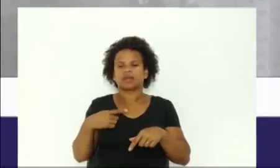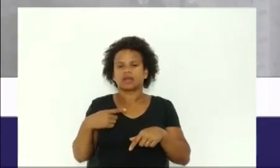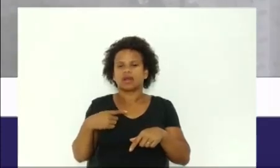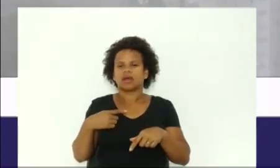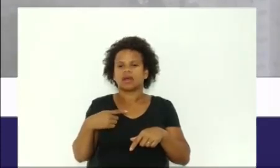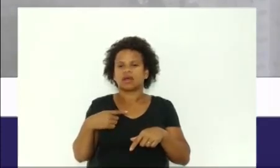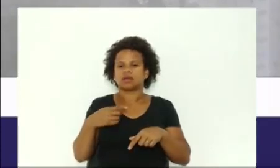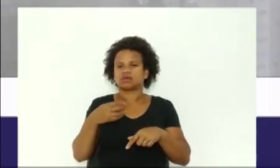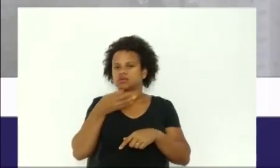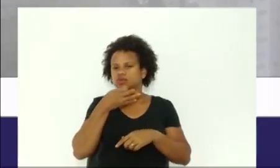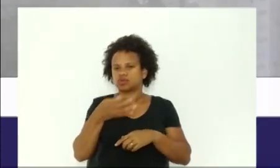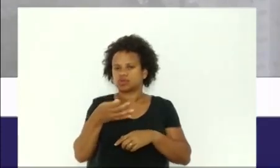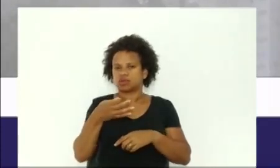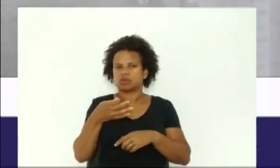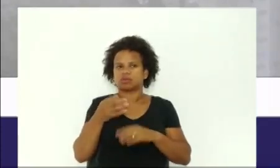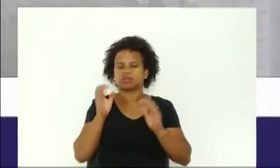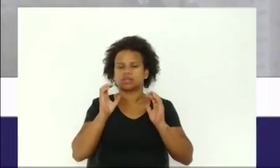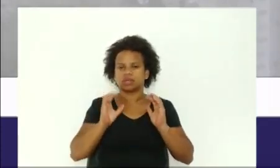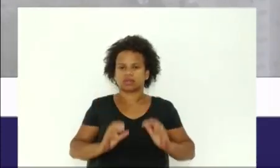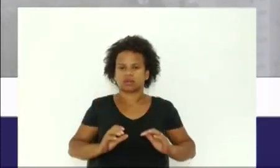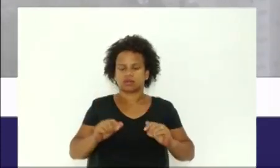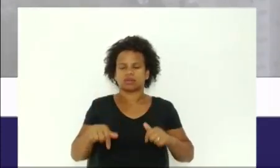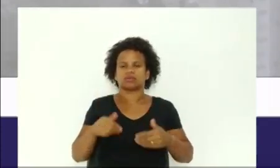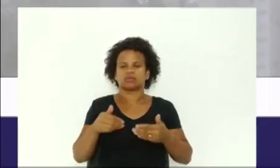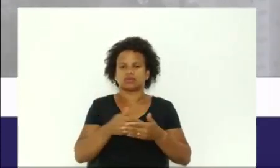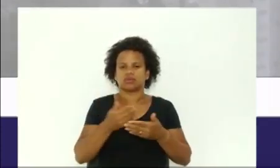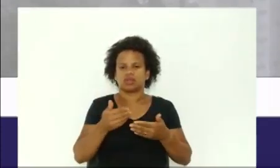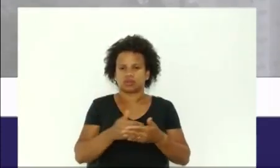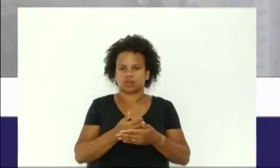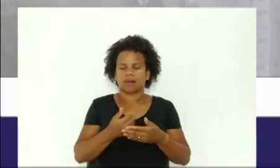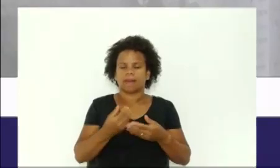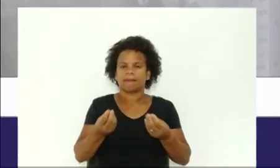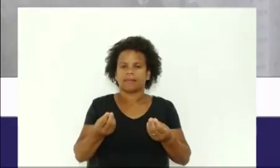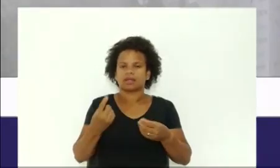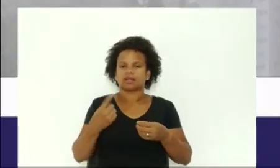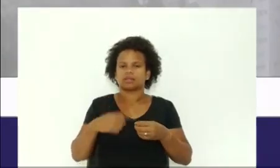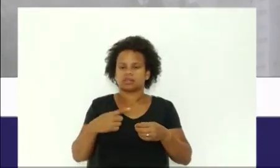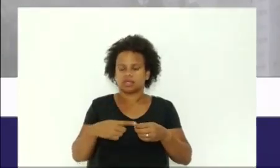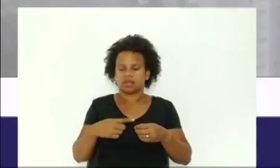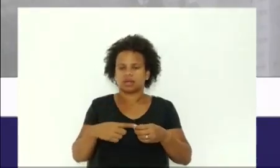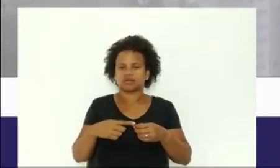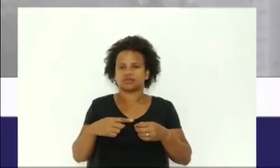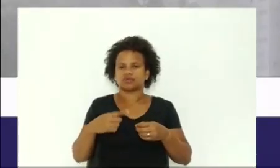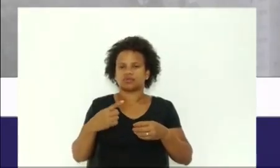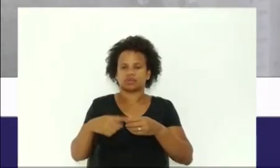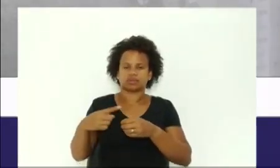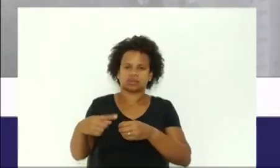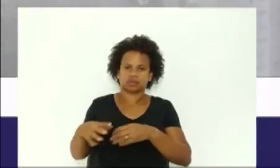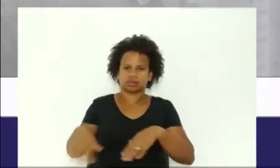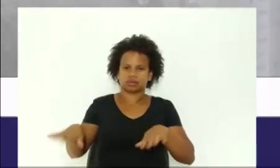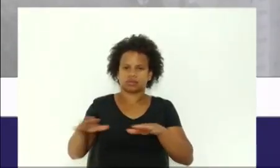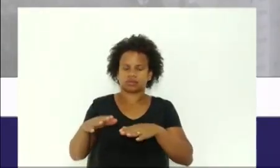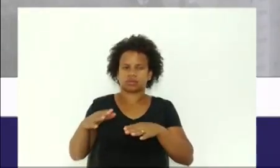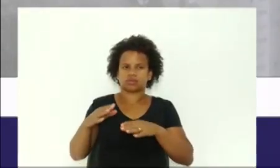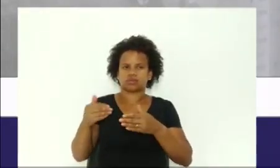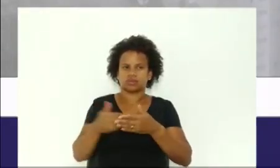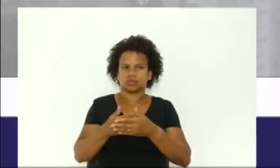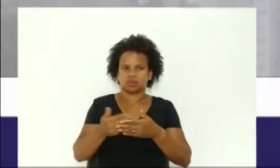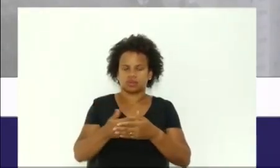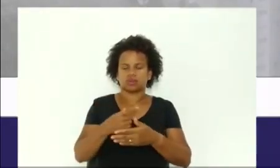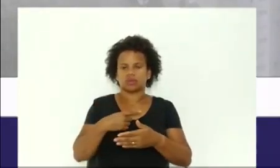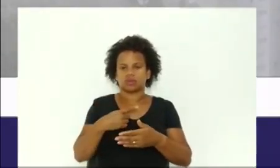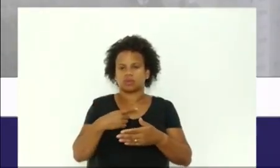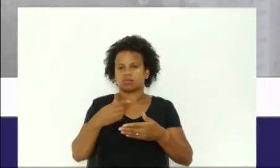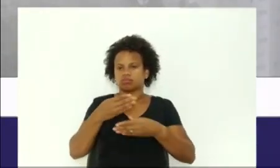por um cidadão botucatuense, para a cidade, para o município de Botucatu. Não tem os slides, mas tem alguns pontos